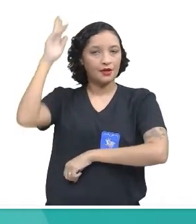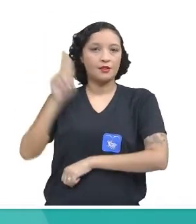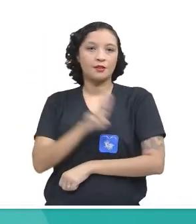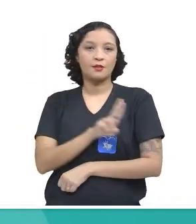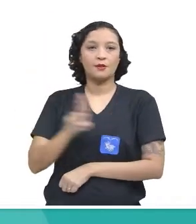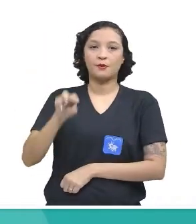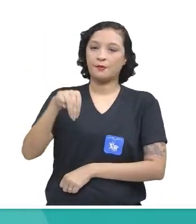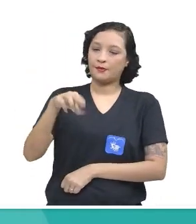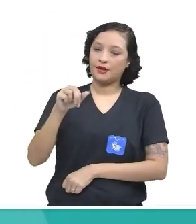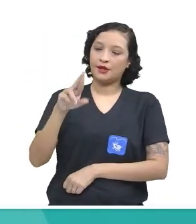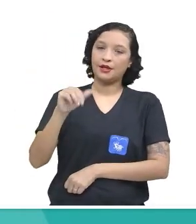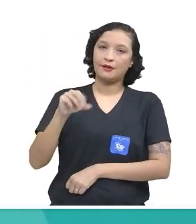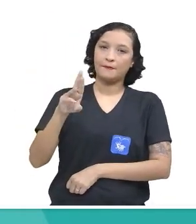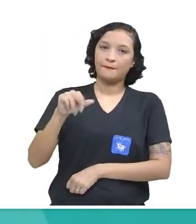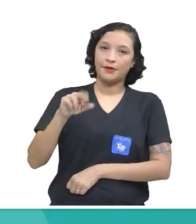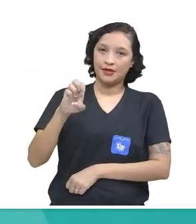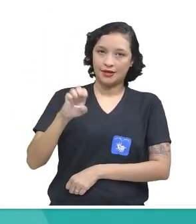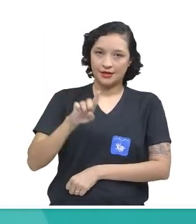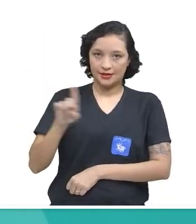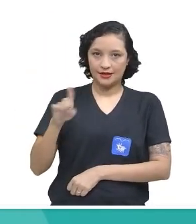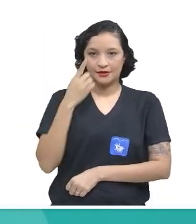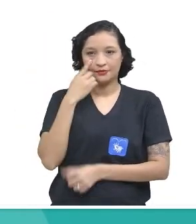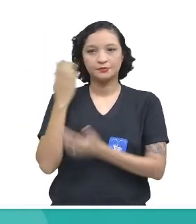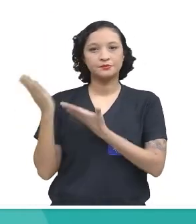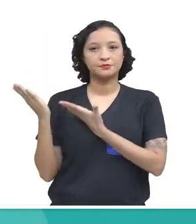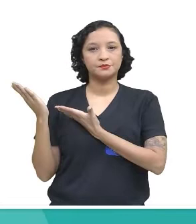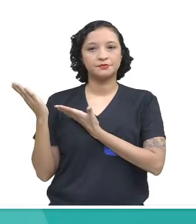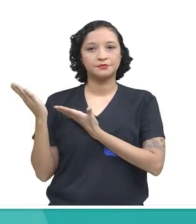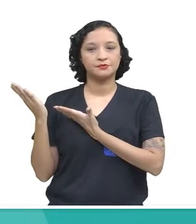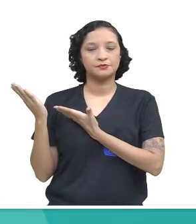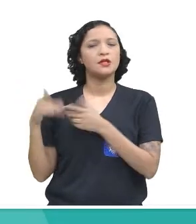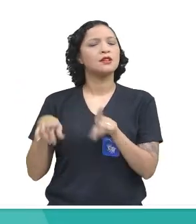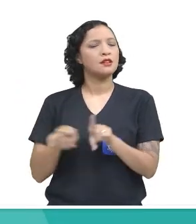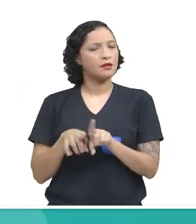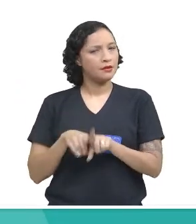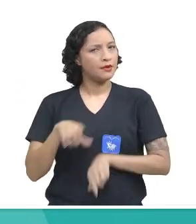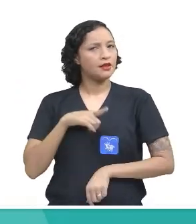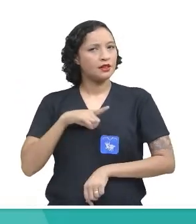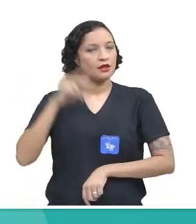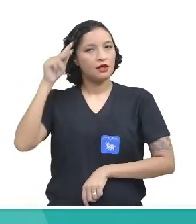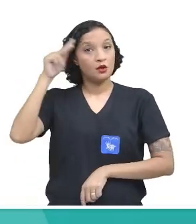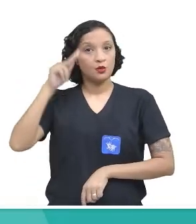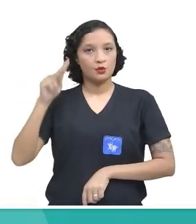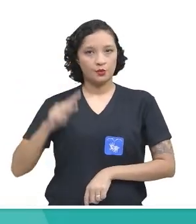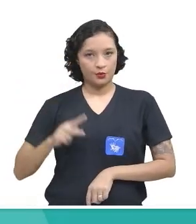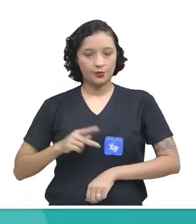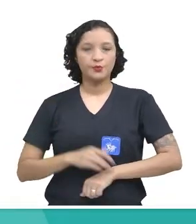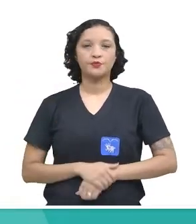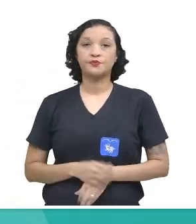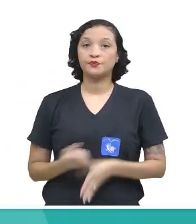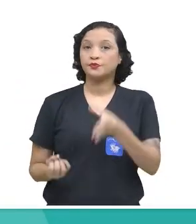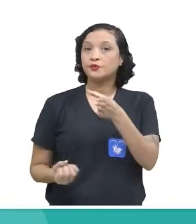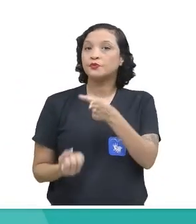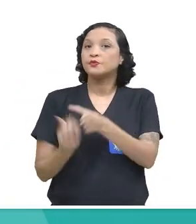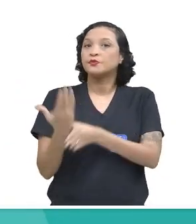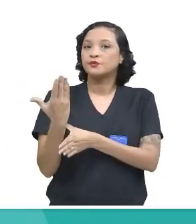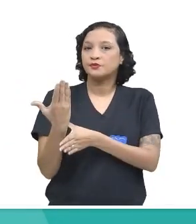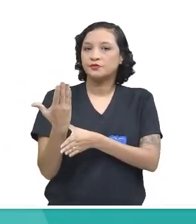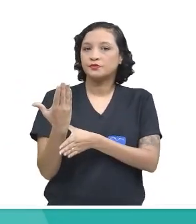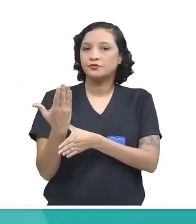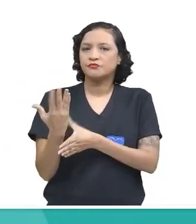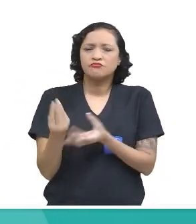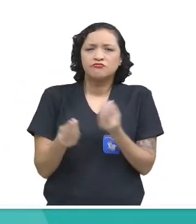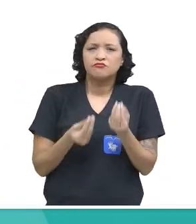o Marambiré, assim como o boi, também tem a sua história, tá? Então ela surgiu